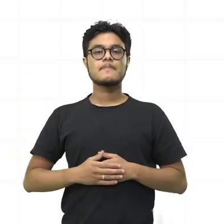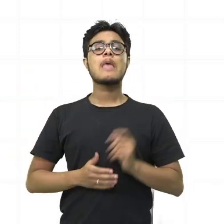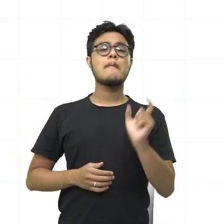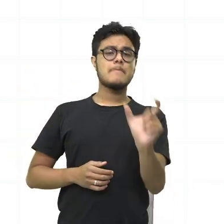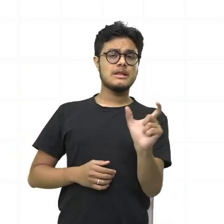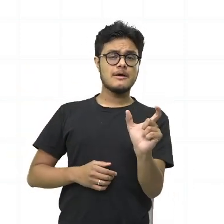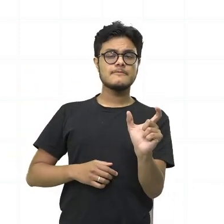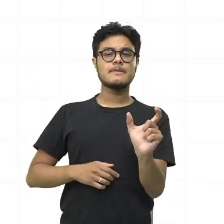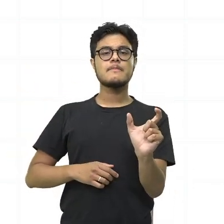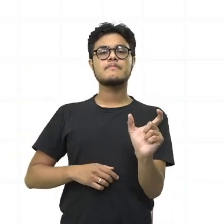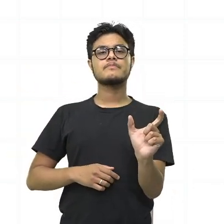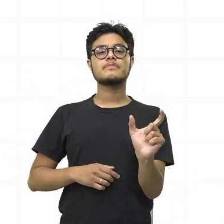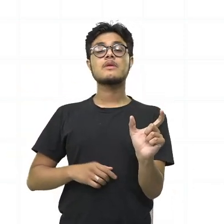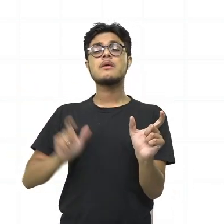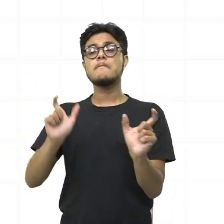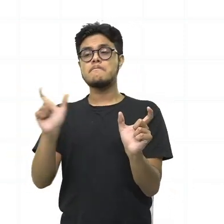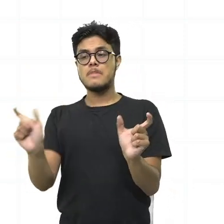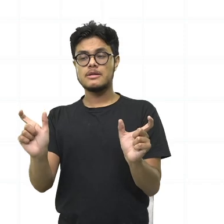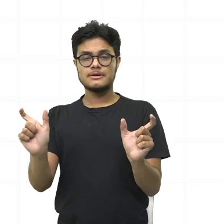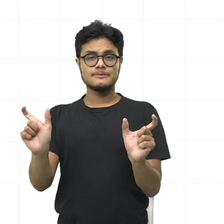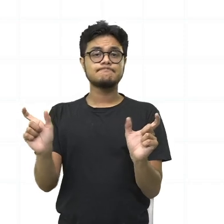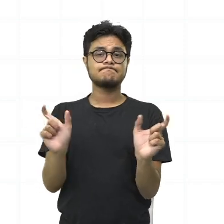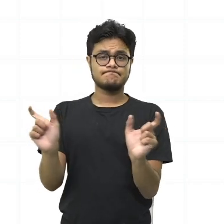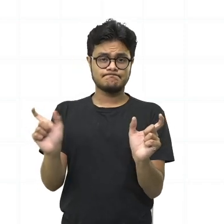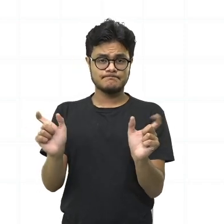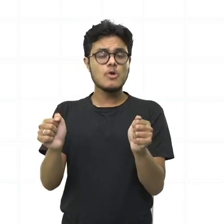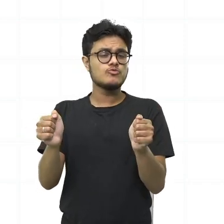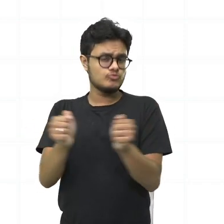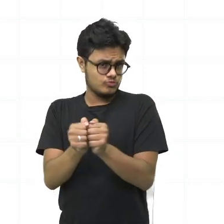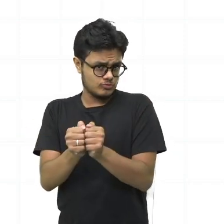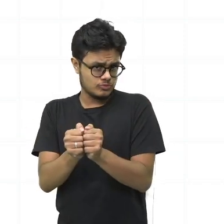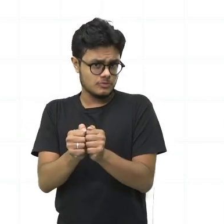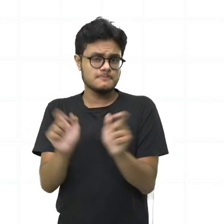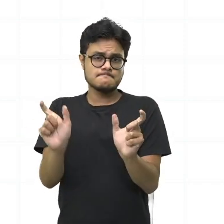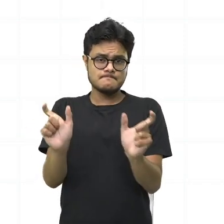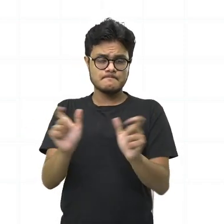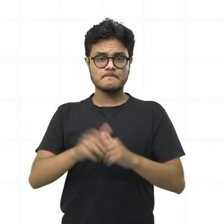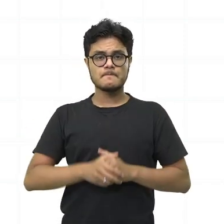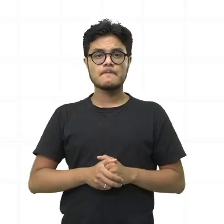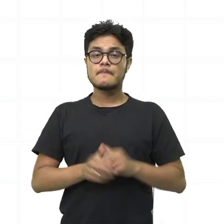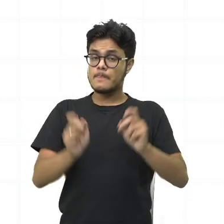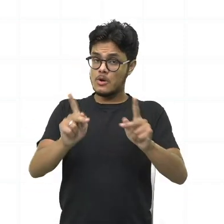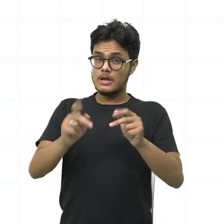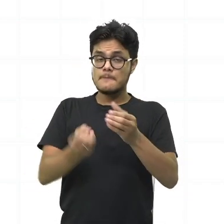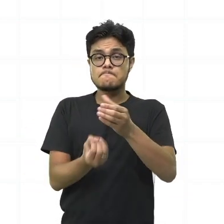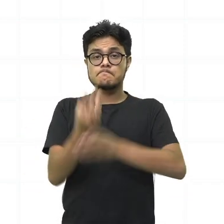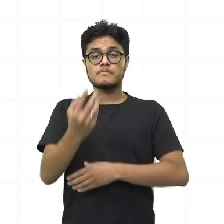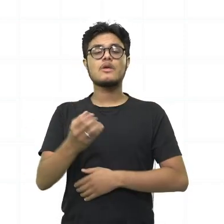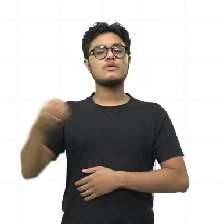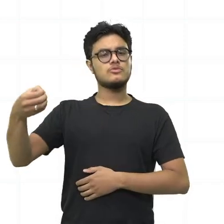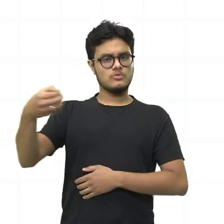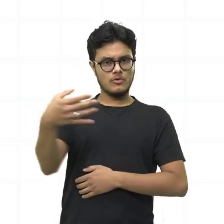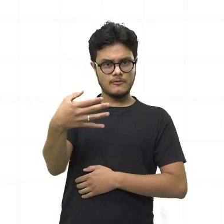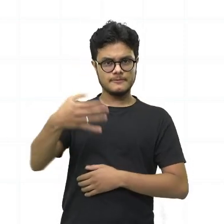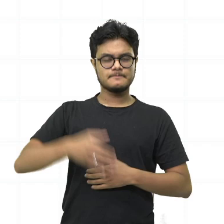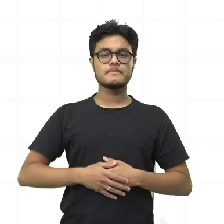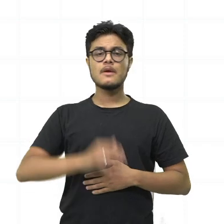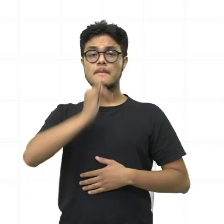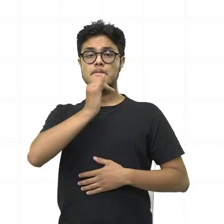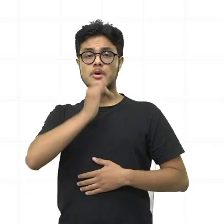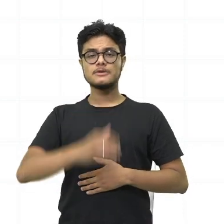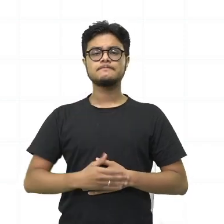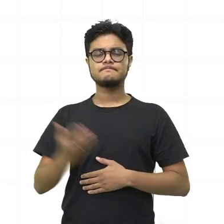aí formado pela junção de 2 ou mais palavras, né, para formar uma só.